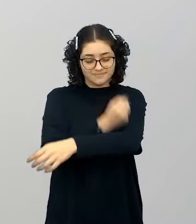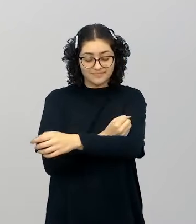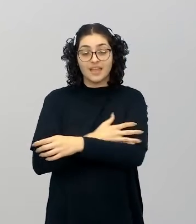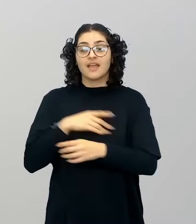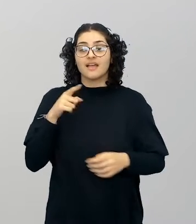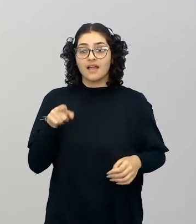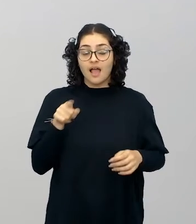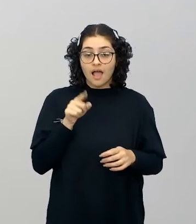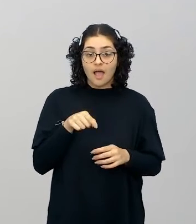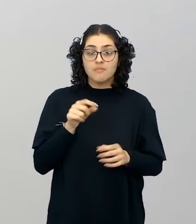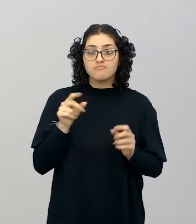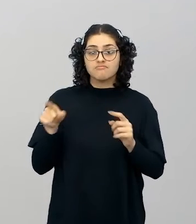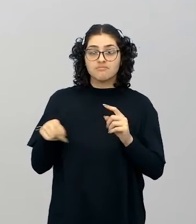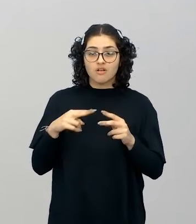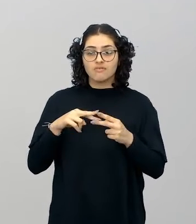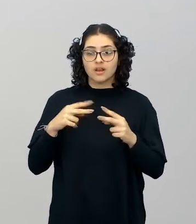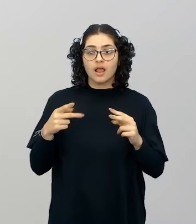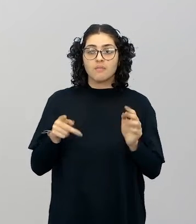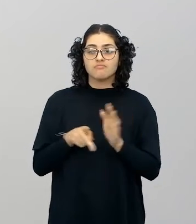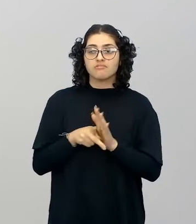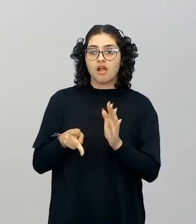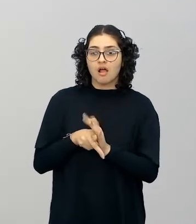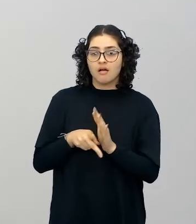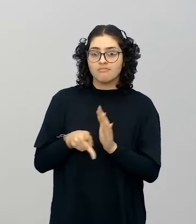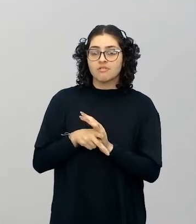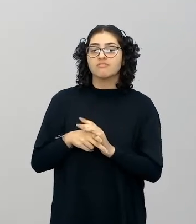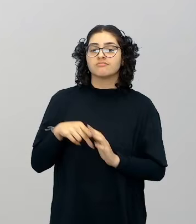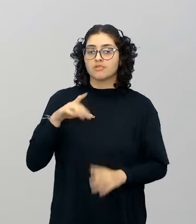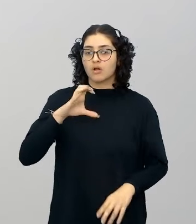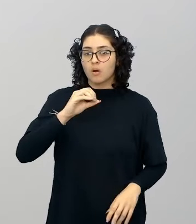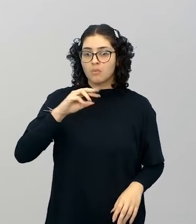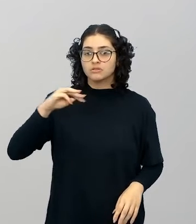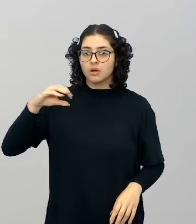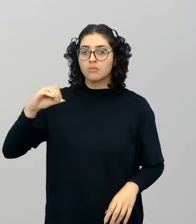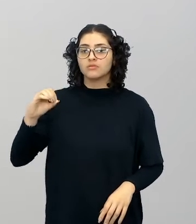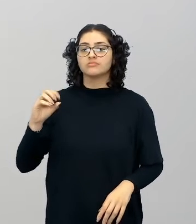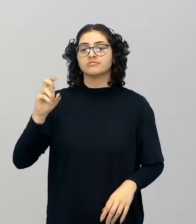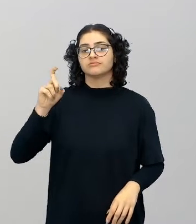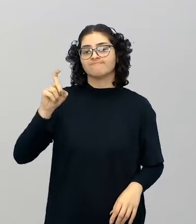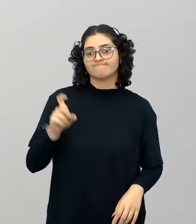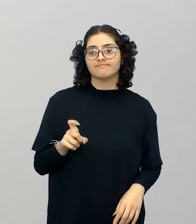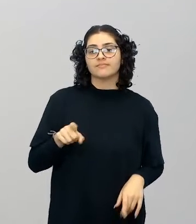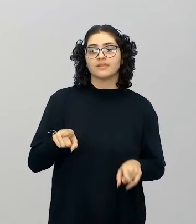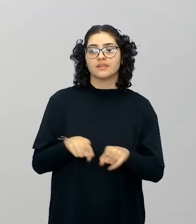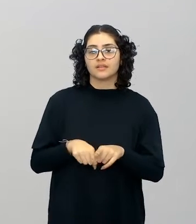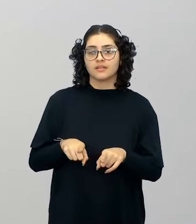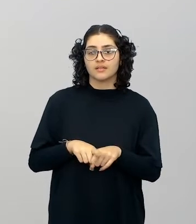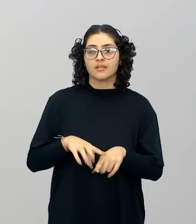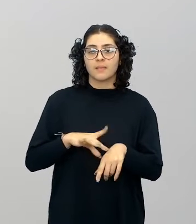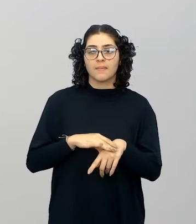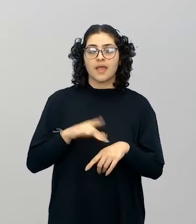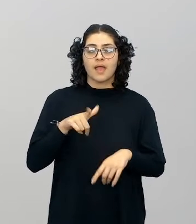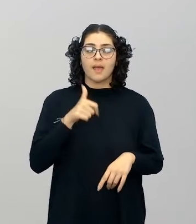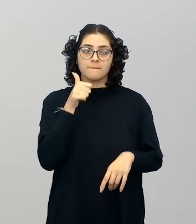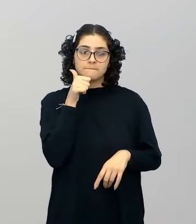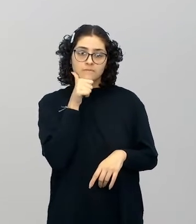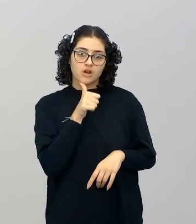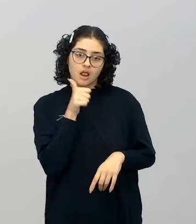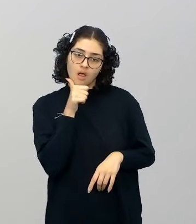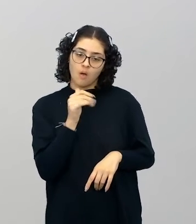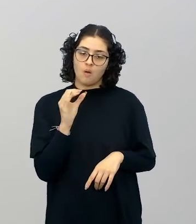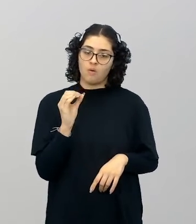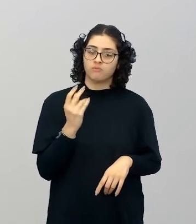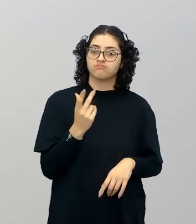esse gene está ligado ao cromossomo X, então também é uma doença ligada ao sexo. É também uma